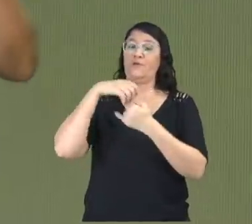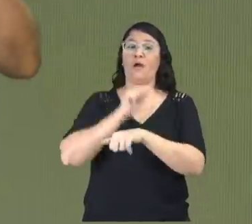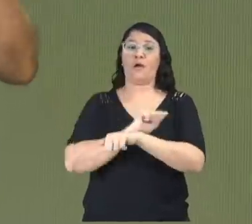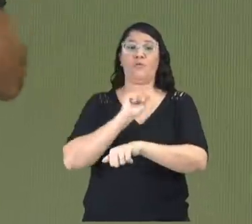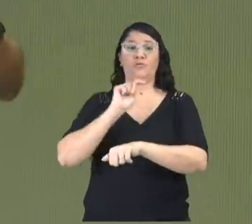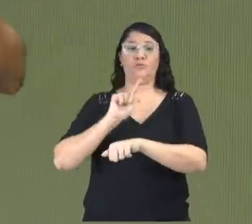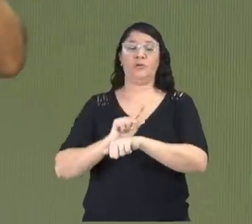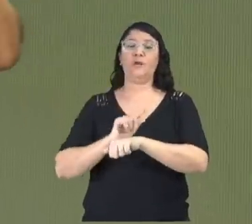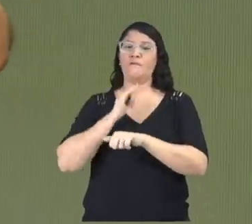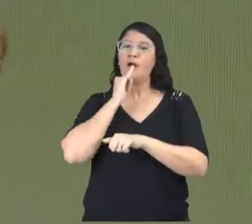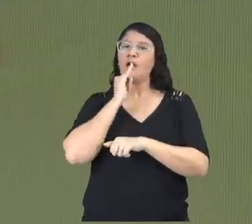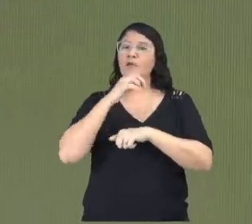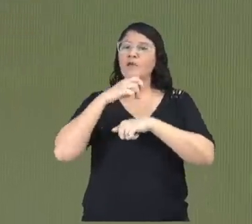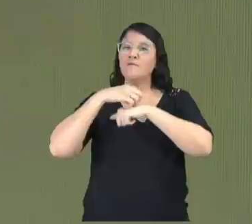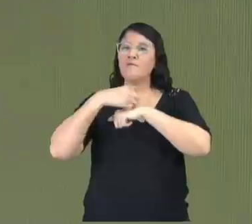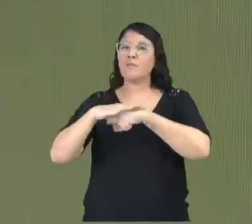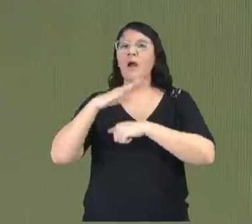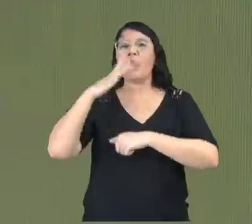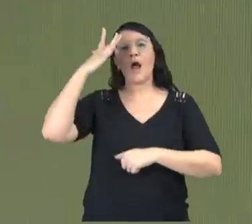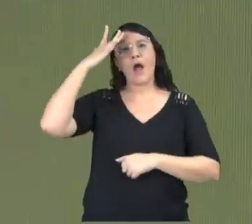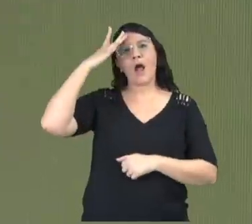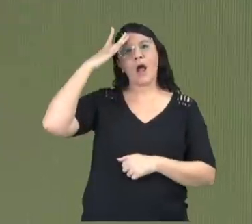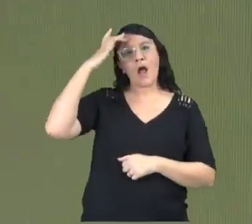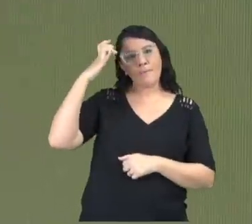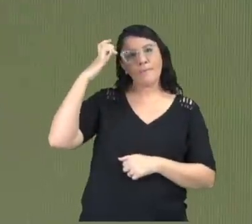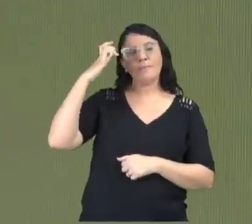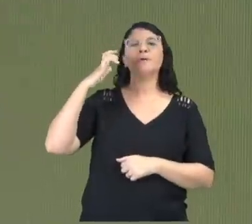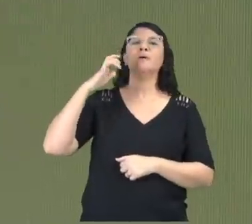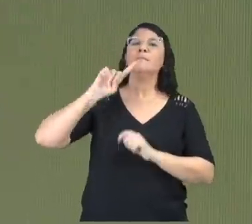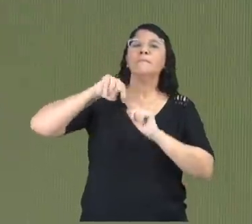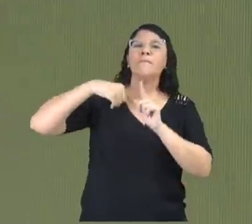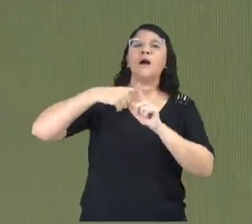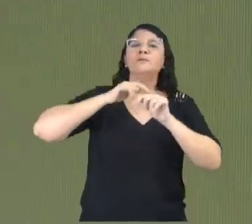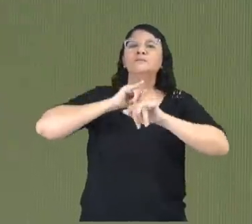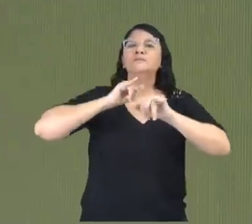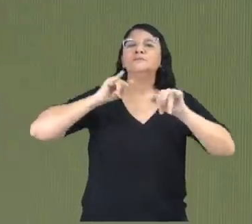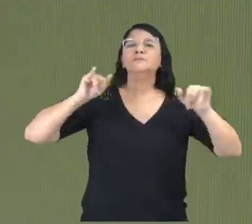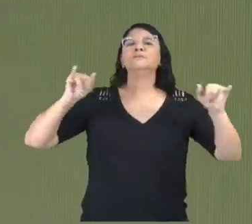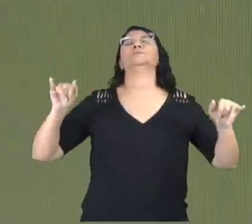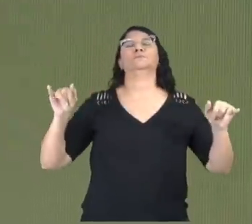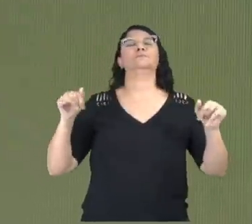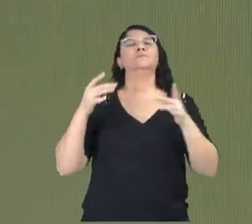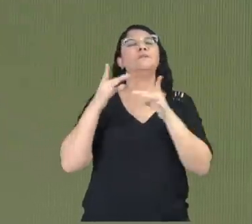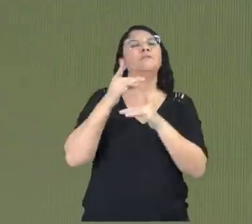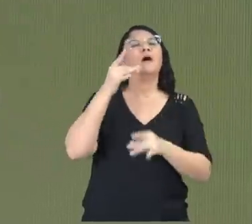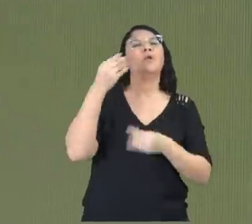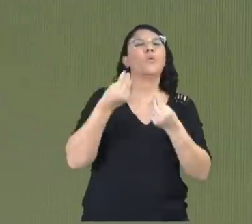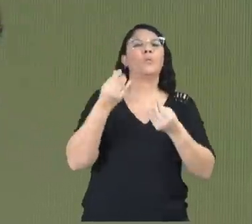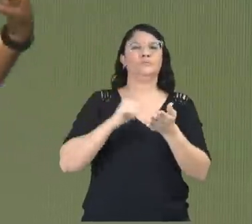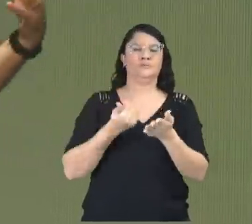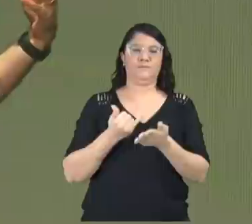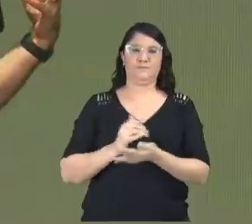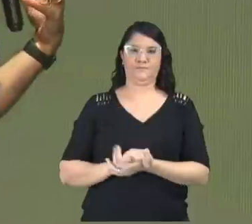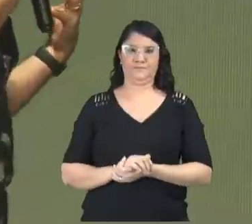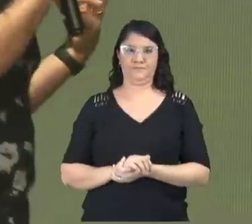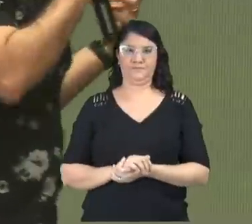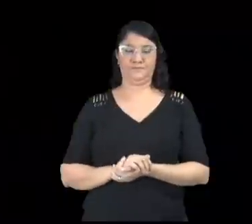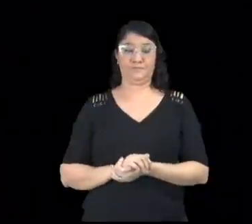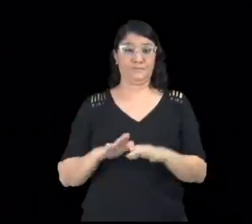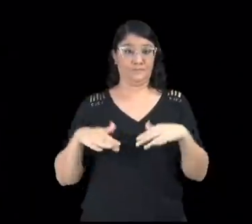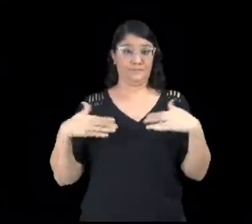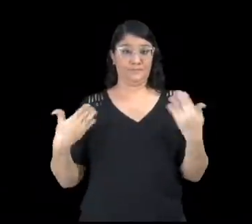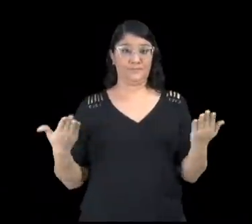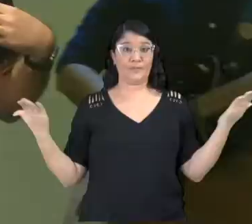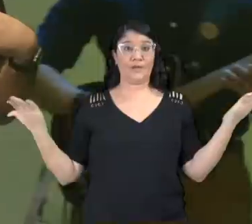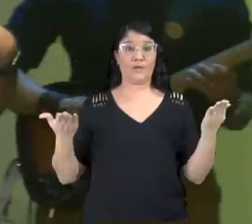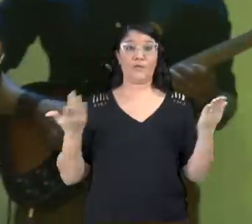isso amanhã, com mais detalhes sobre como você pode se inscrever. Então, pessoal, agora eu quero dar uma palavra